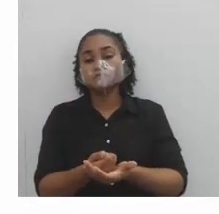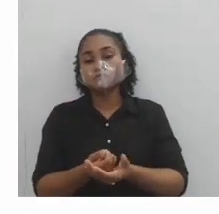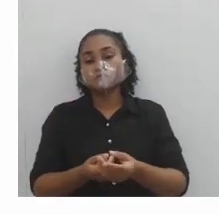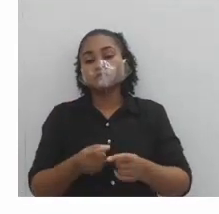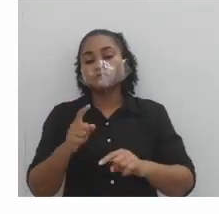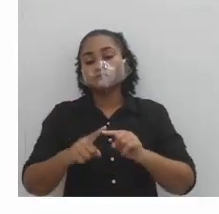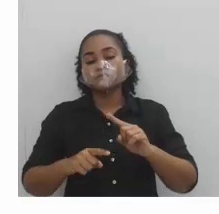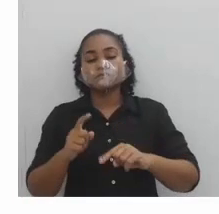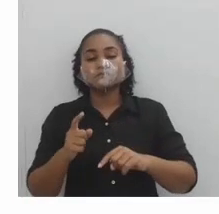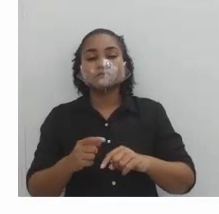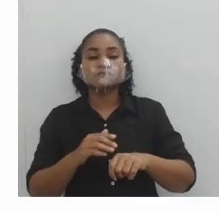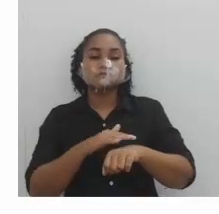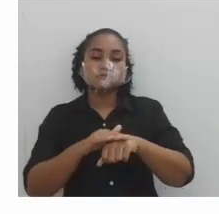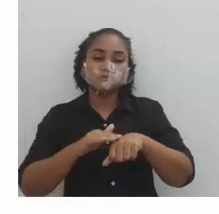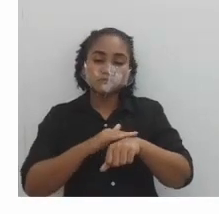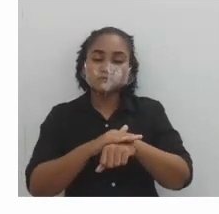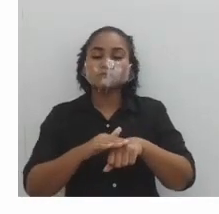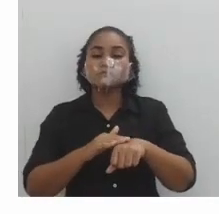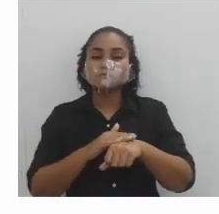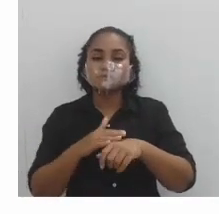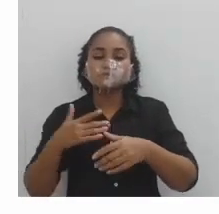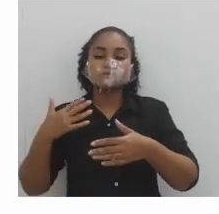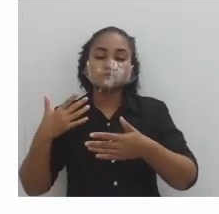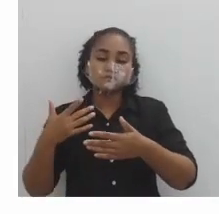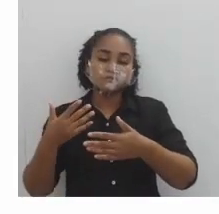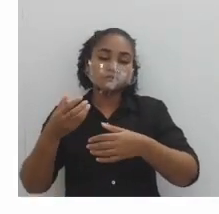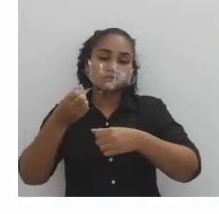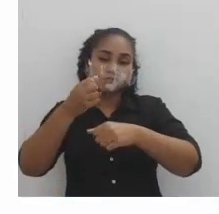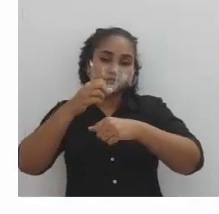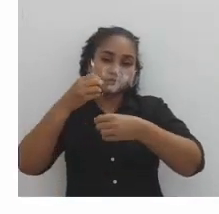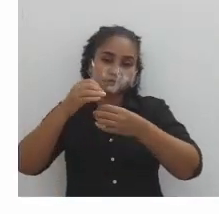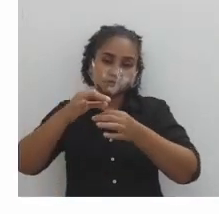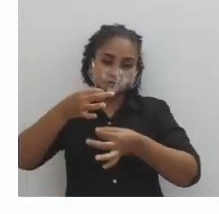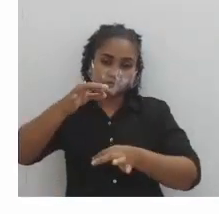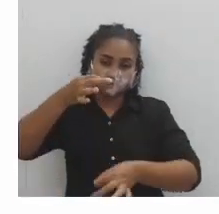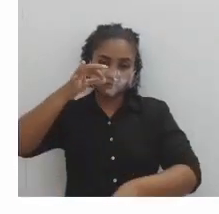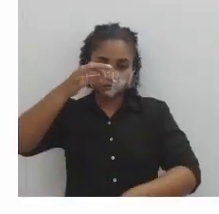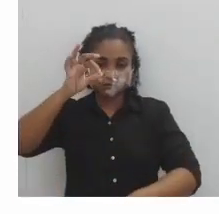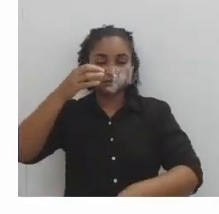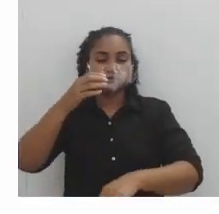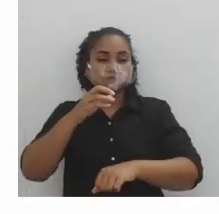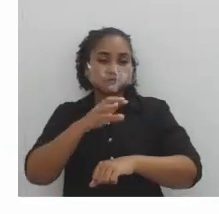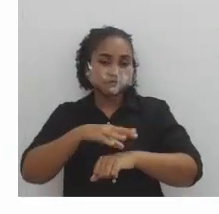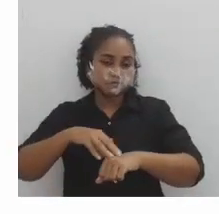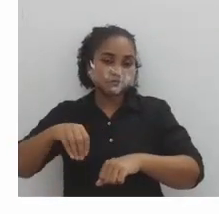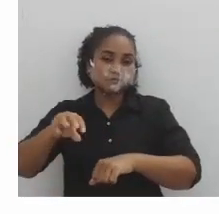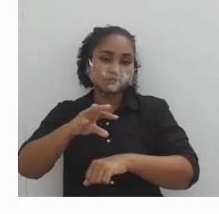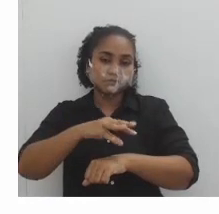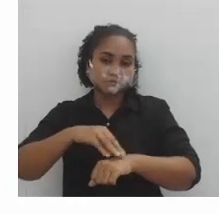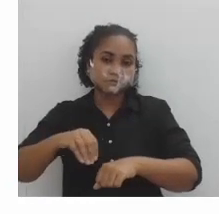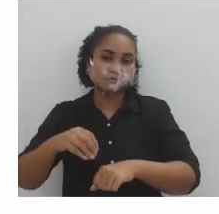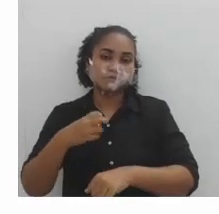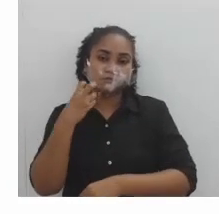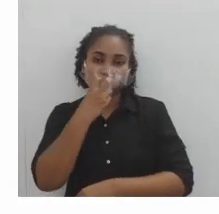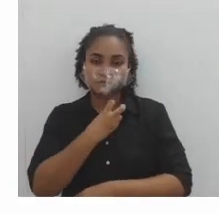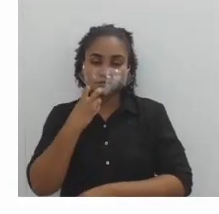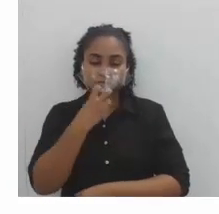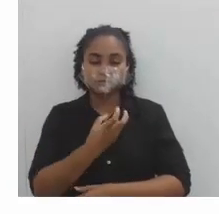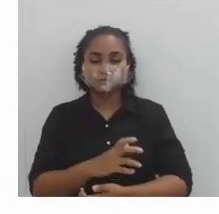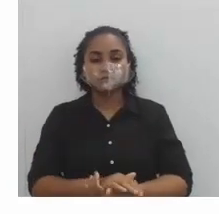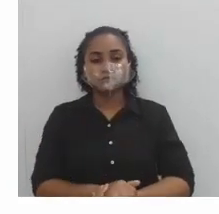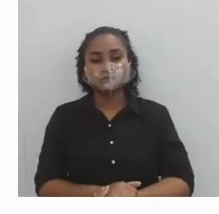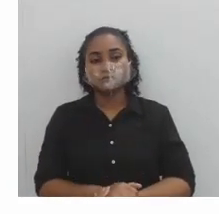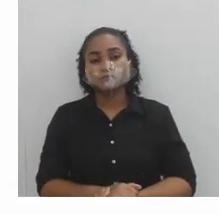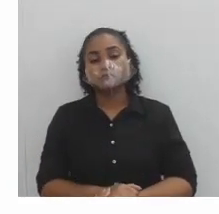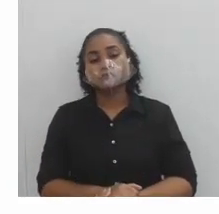através de conversas e ia se passando a estrutura e as regras dos jogos. Na